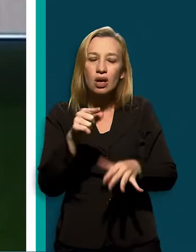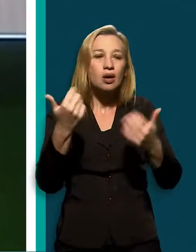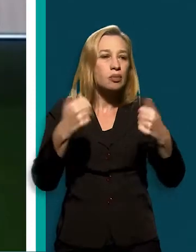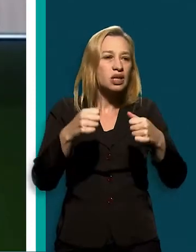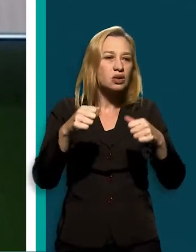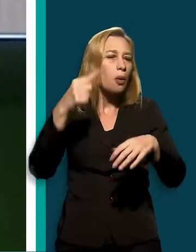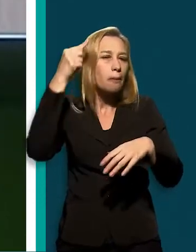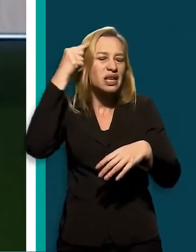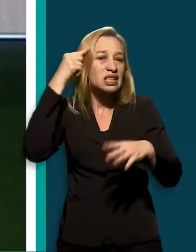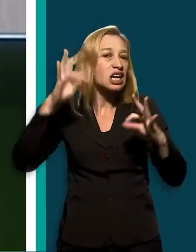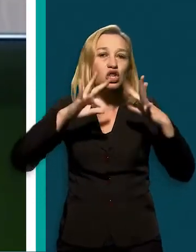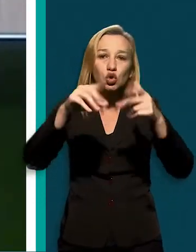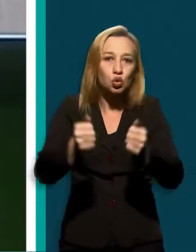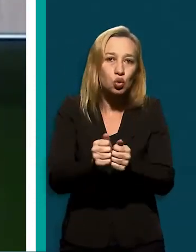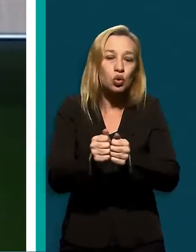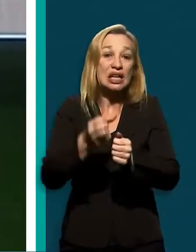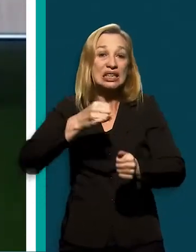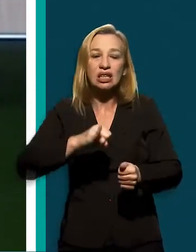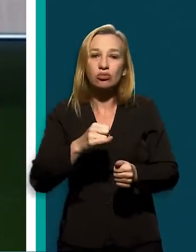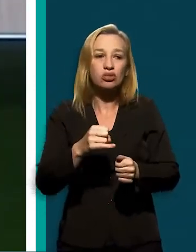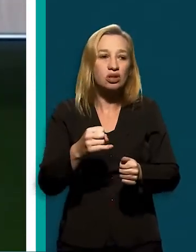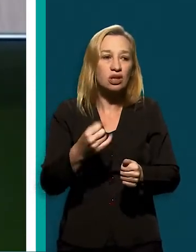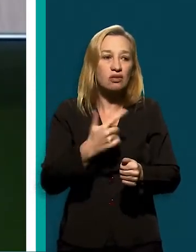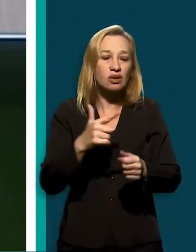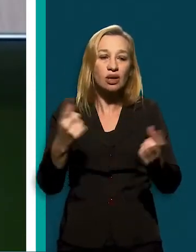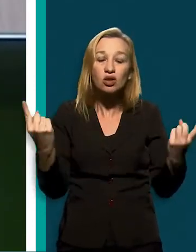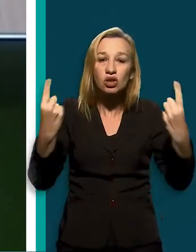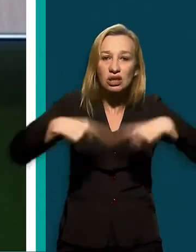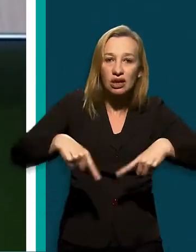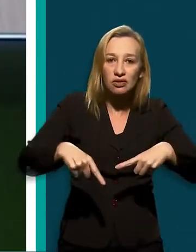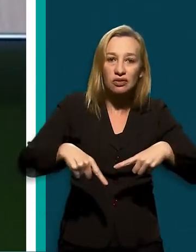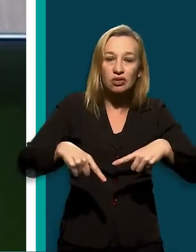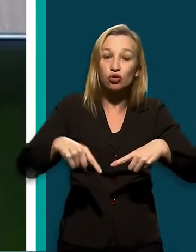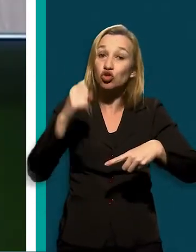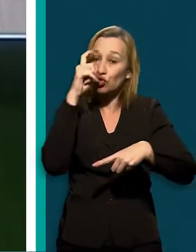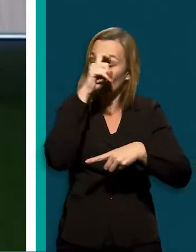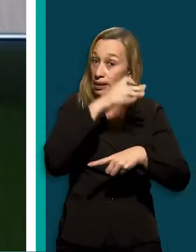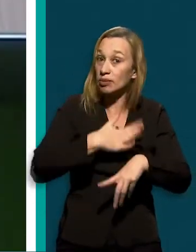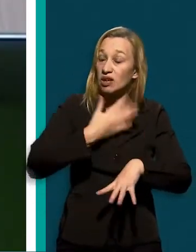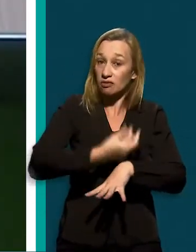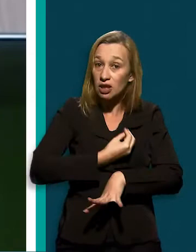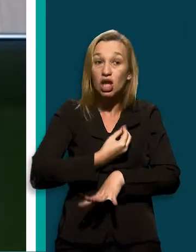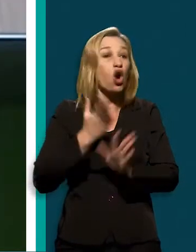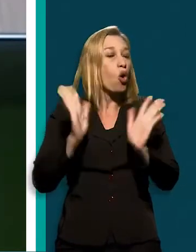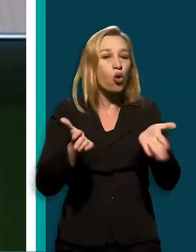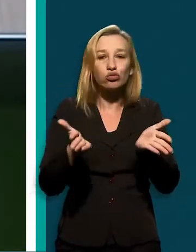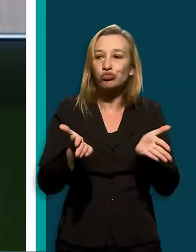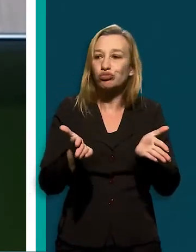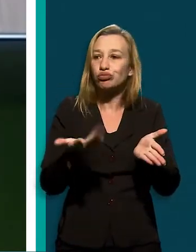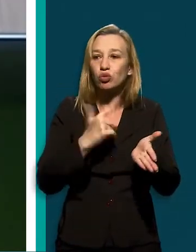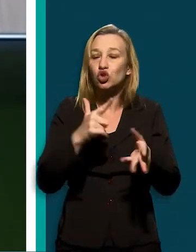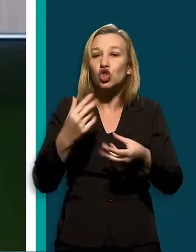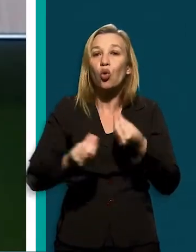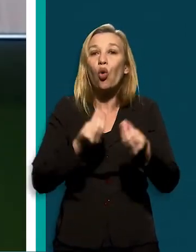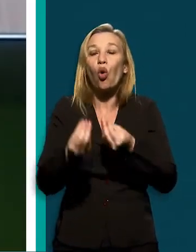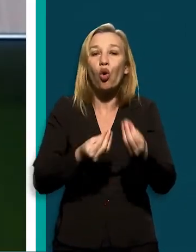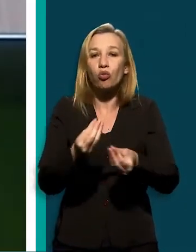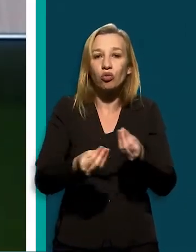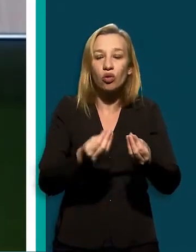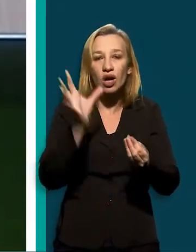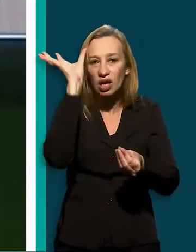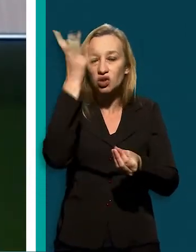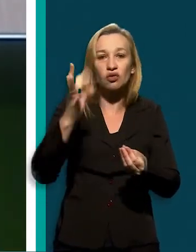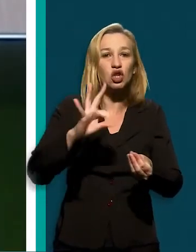você teve que refletir sobre tudo isso. Então, se eu não tivesse passado por algum desafio que foram bem dolorosos, eu hoje não teria